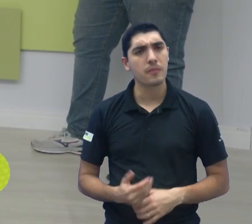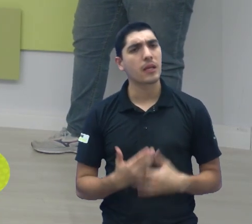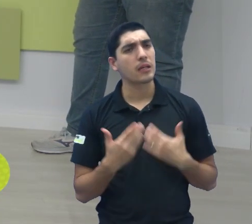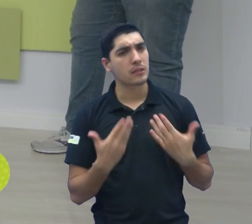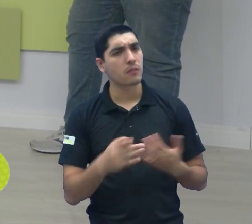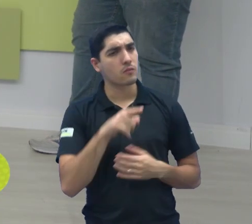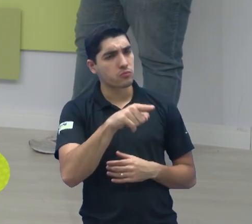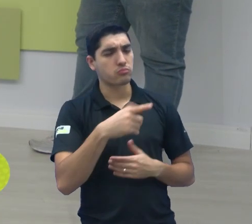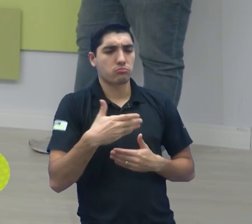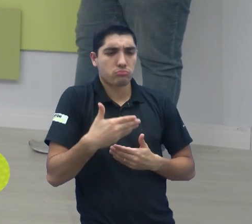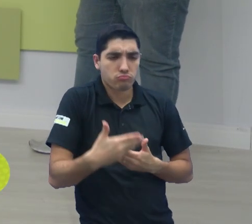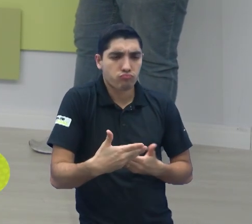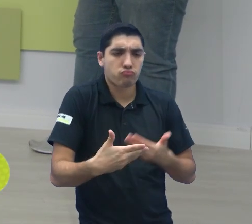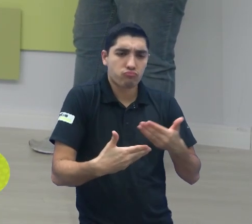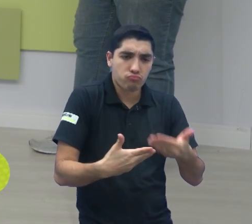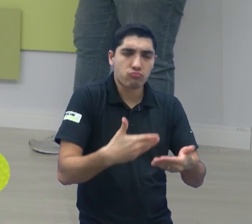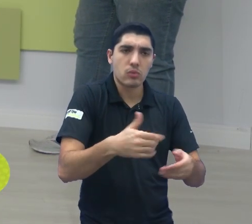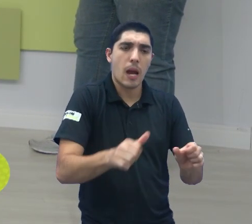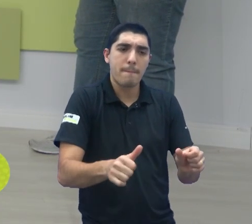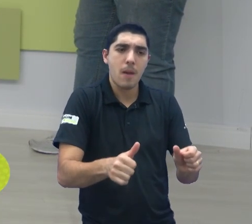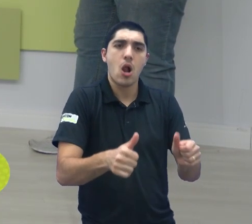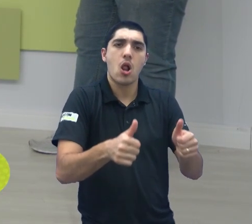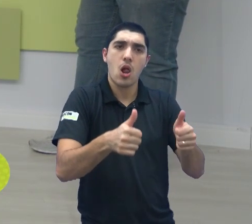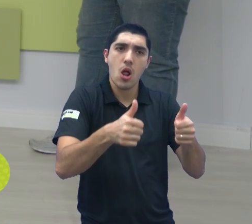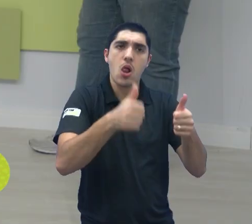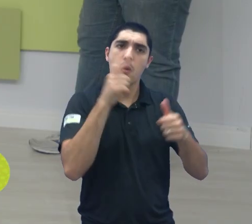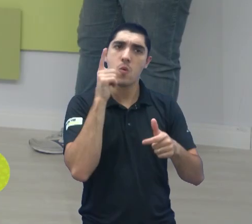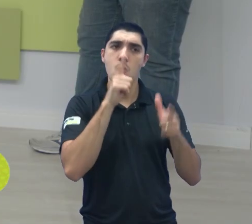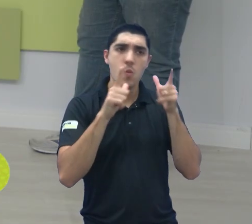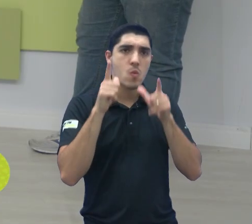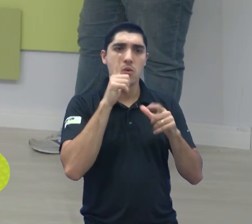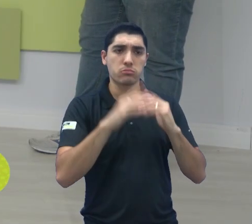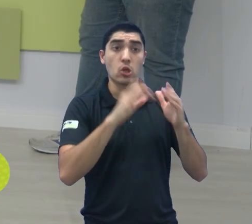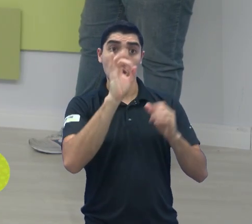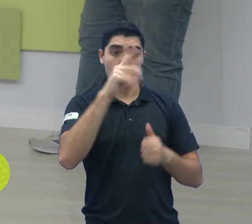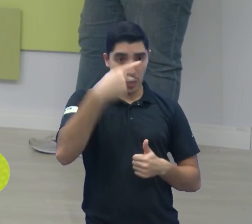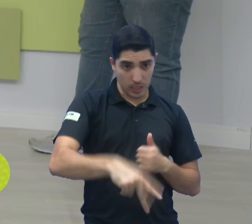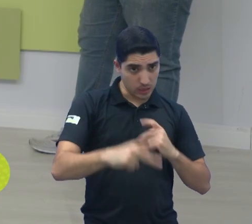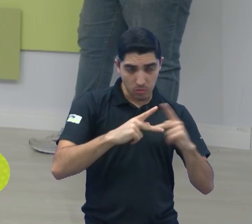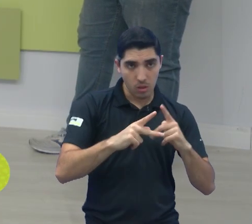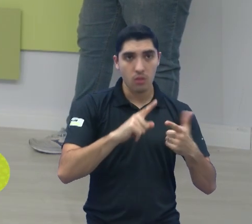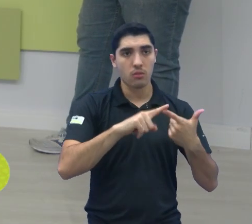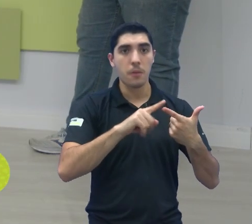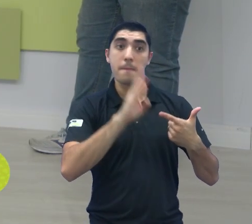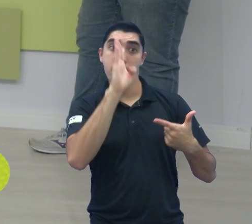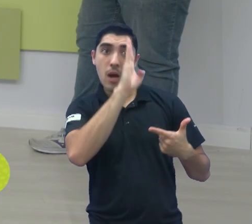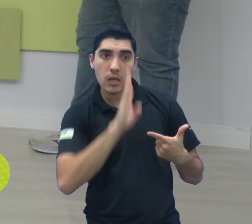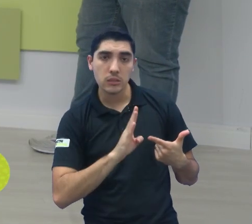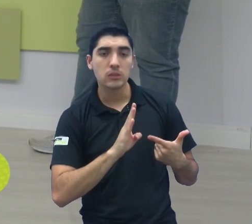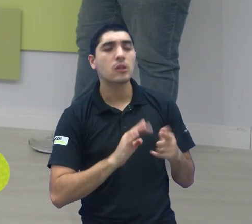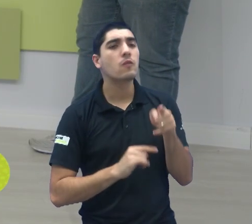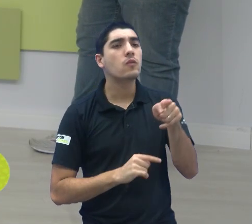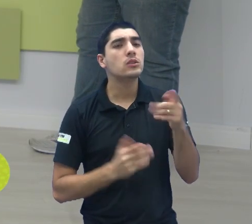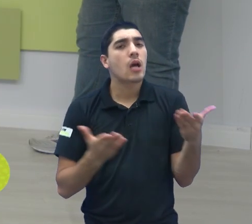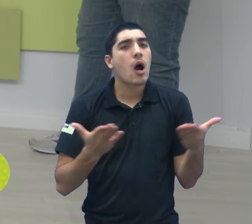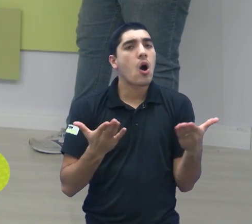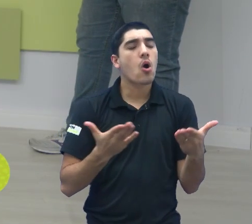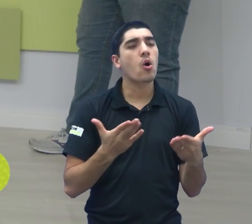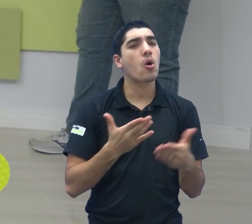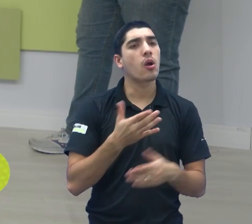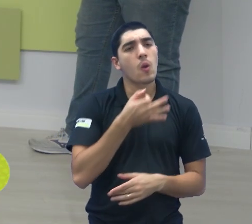né, desenvolvendo dentro não somente de São José, mas da seleção brasileira também. Como é que você olha agora, né? Um